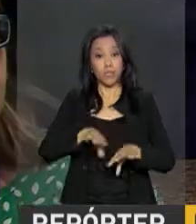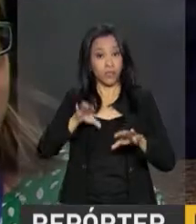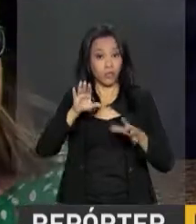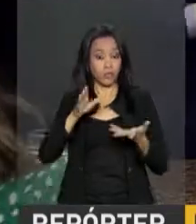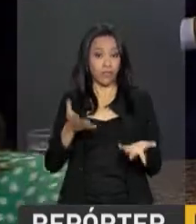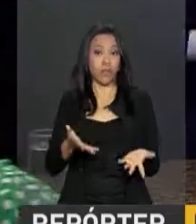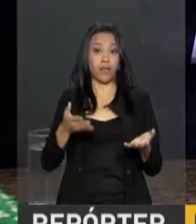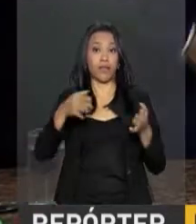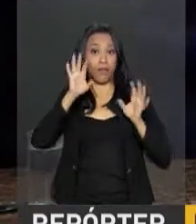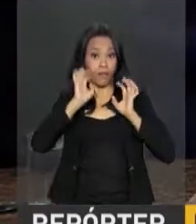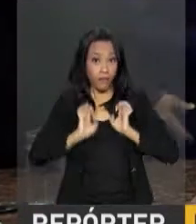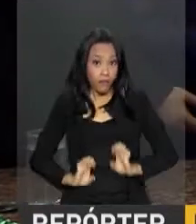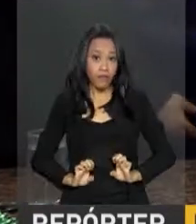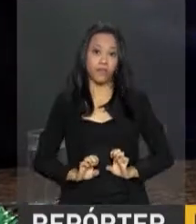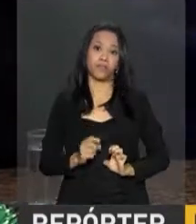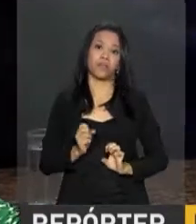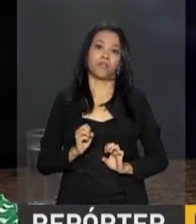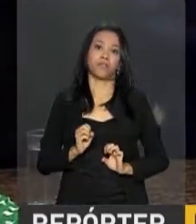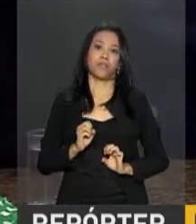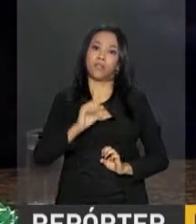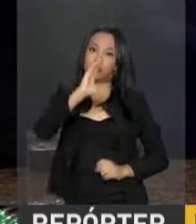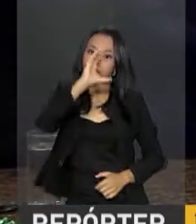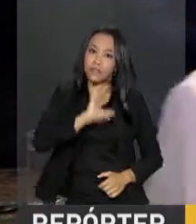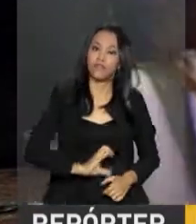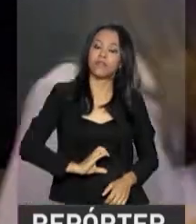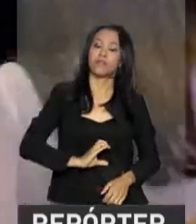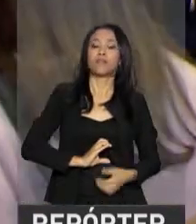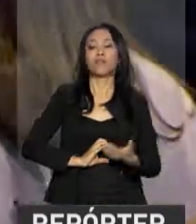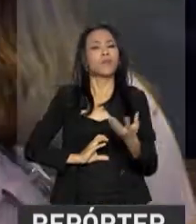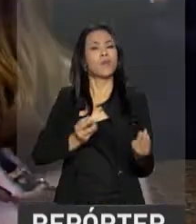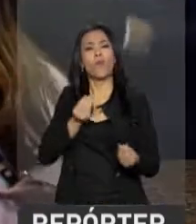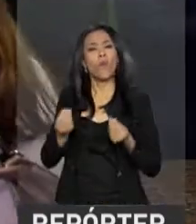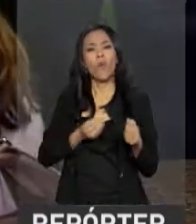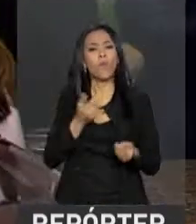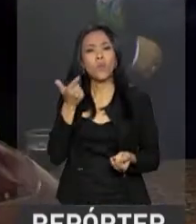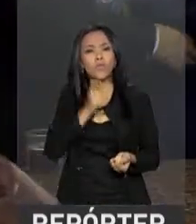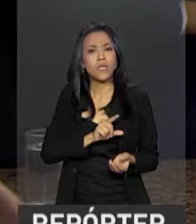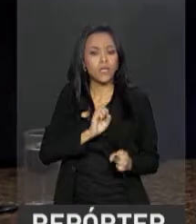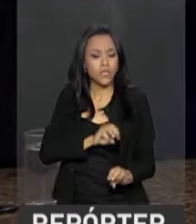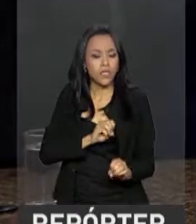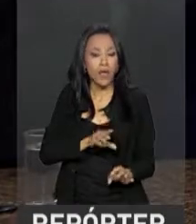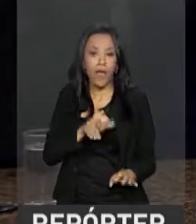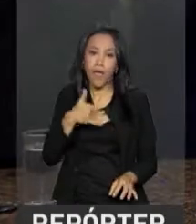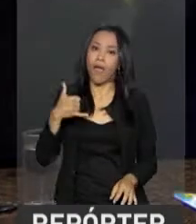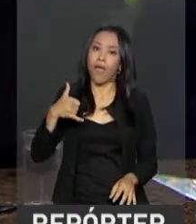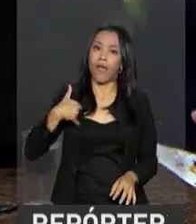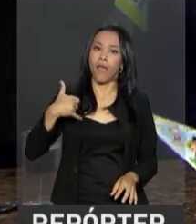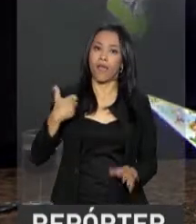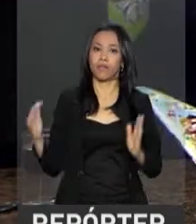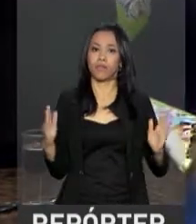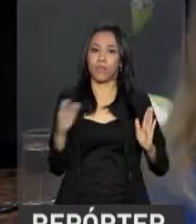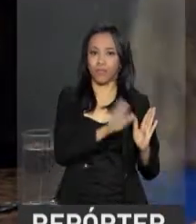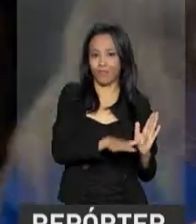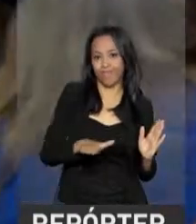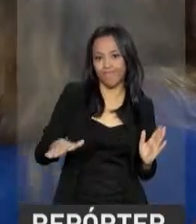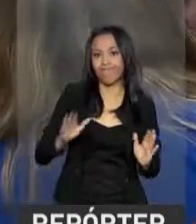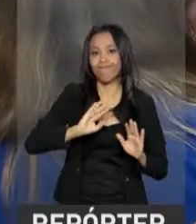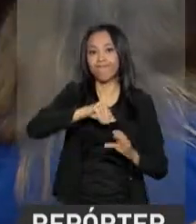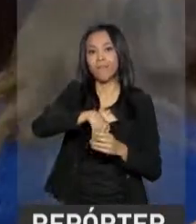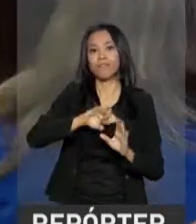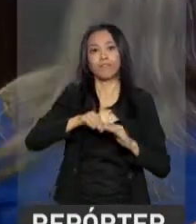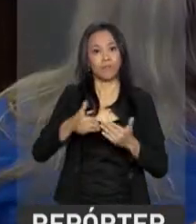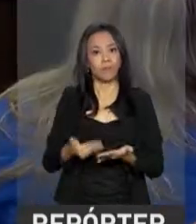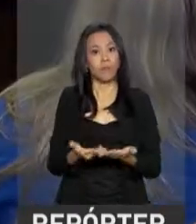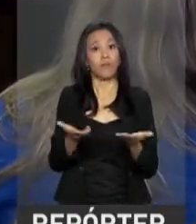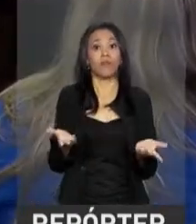para ética e se forma durante a infância é uma vida de uma criança na escola no